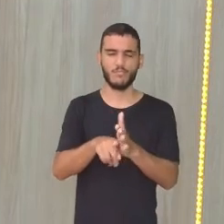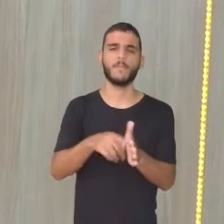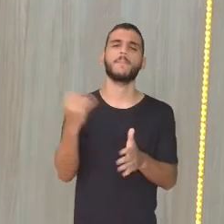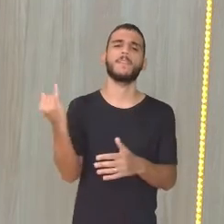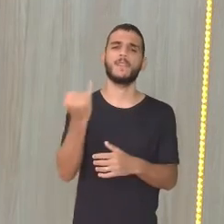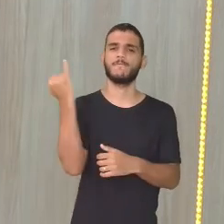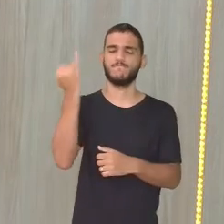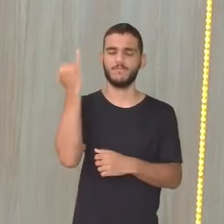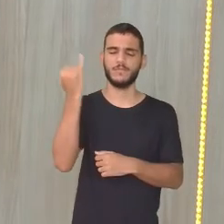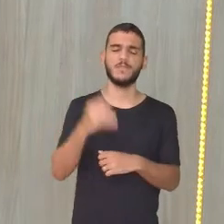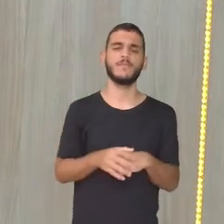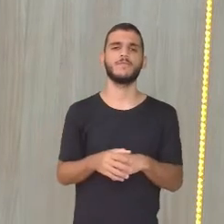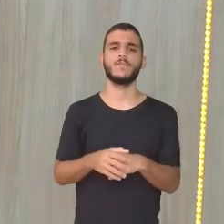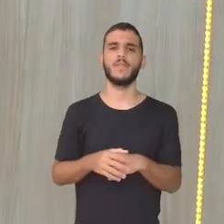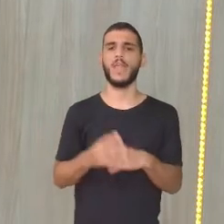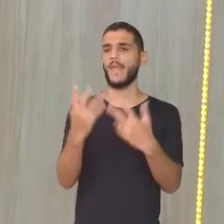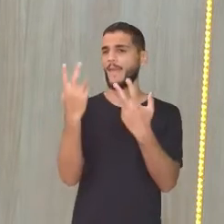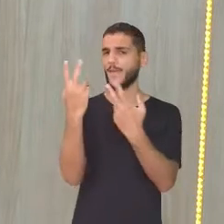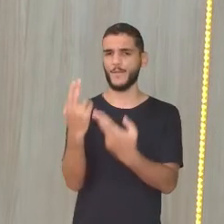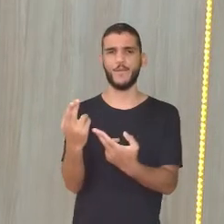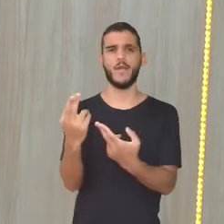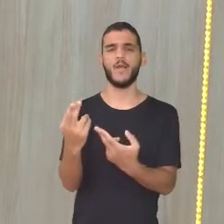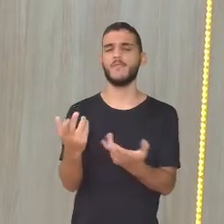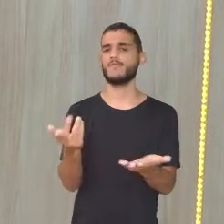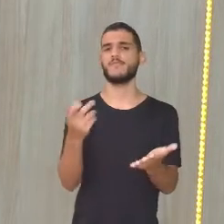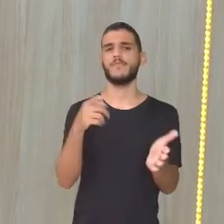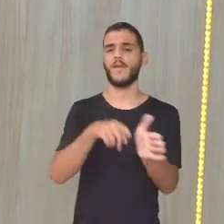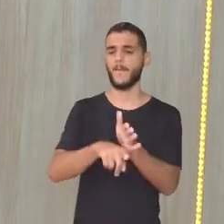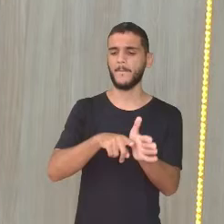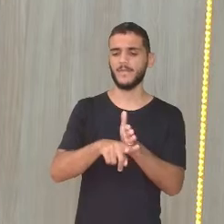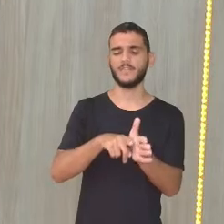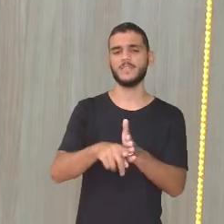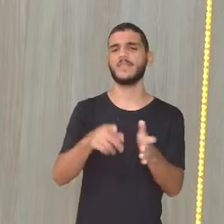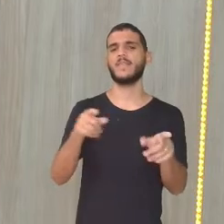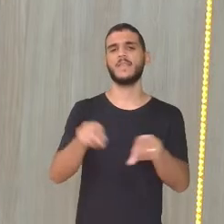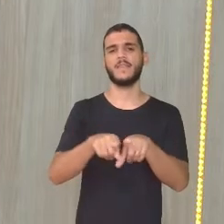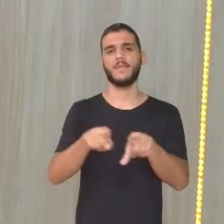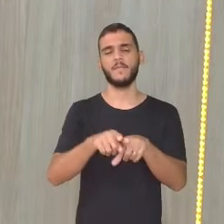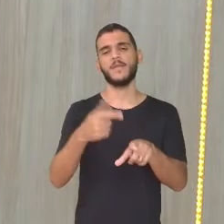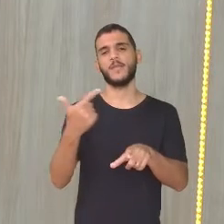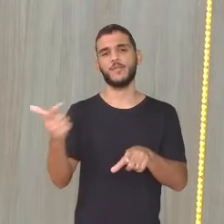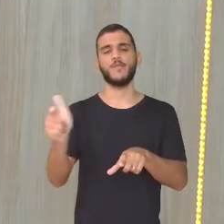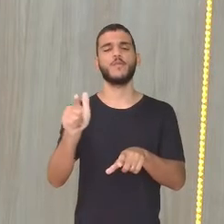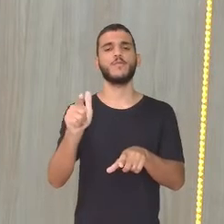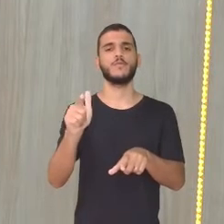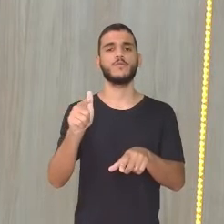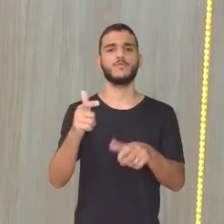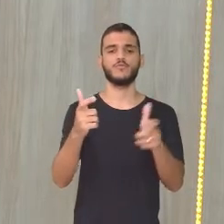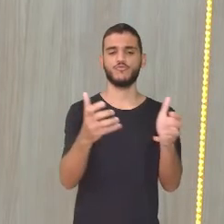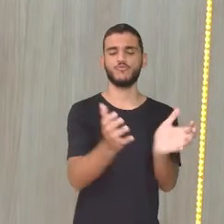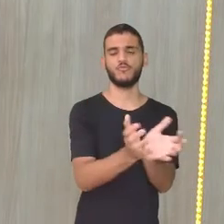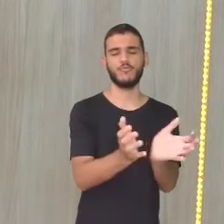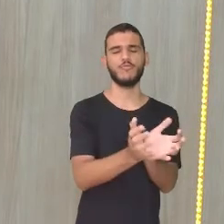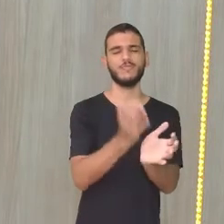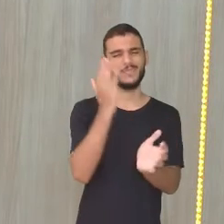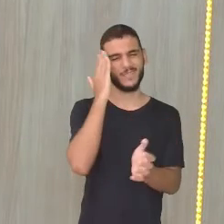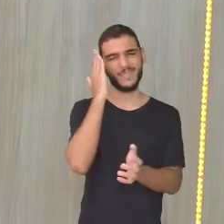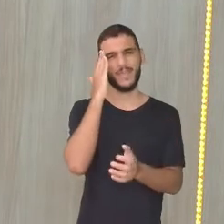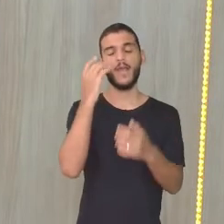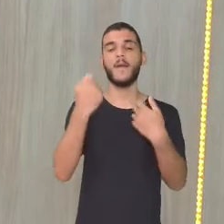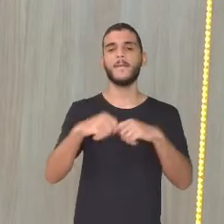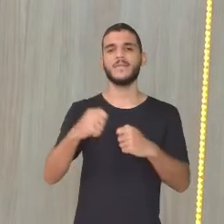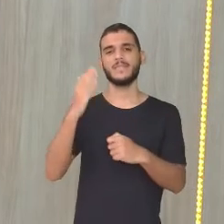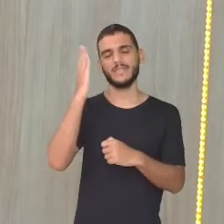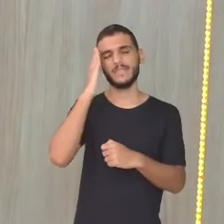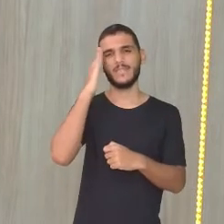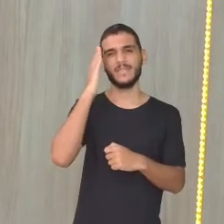são importantes, tanto quanto, né, as ciências exatas e as ciências da saúde. Né? Por quê? Porque a gente precisa entender a sociedade que a